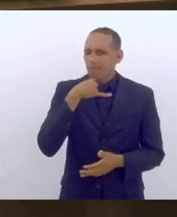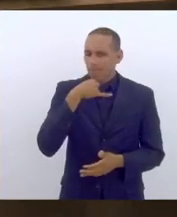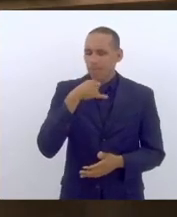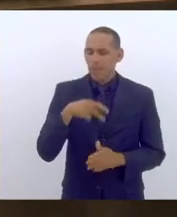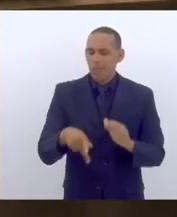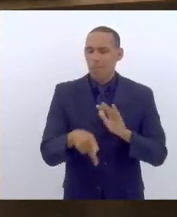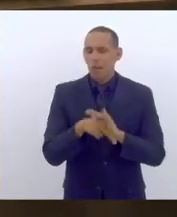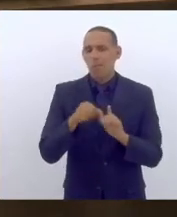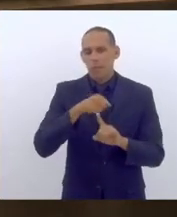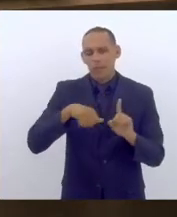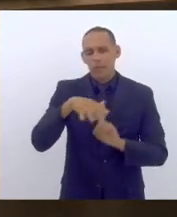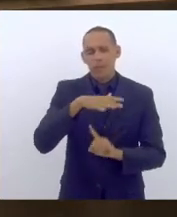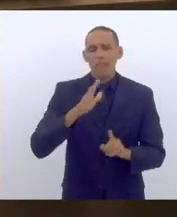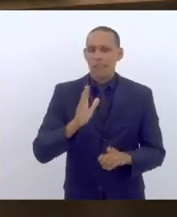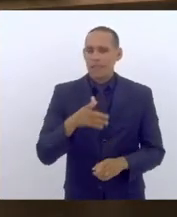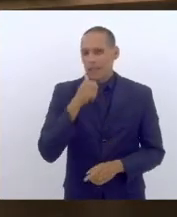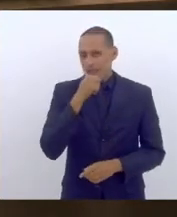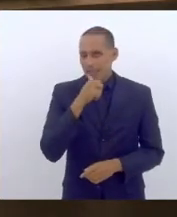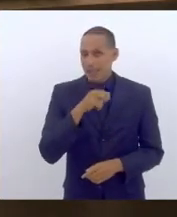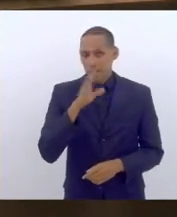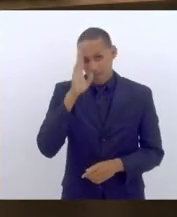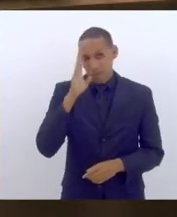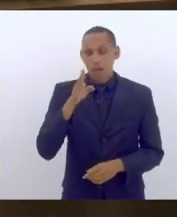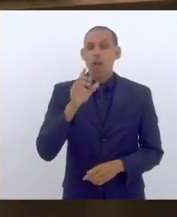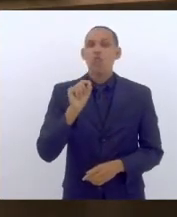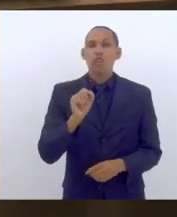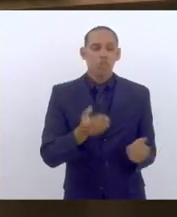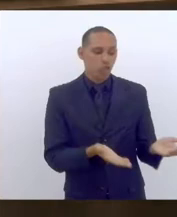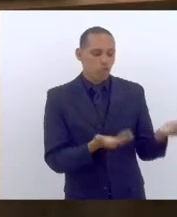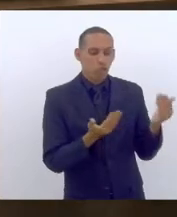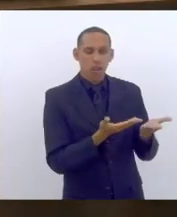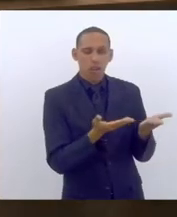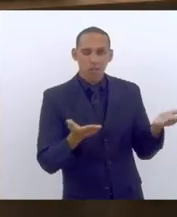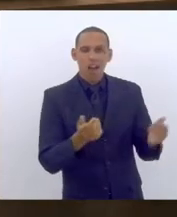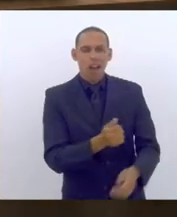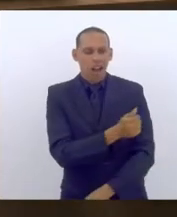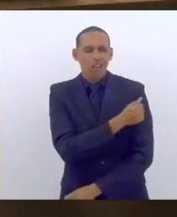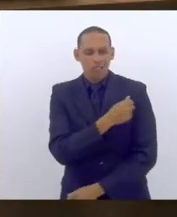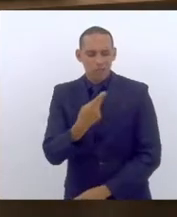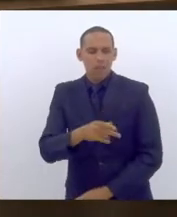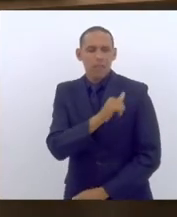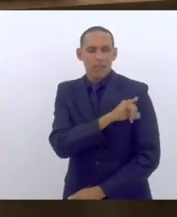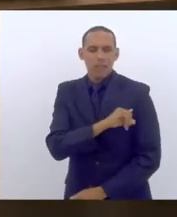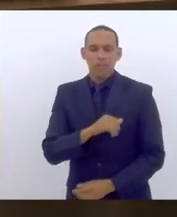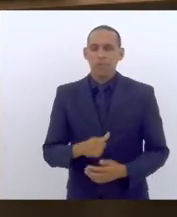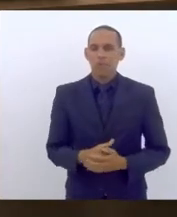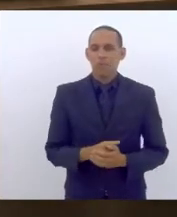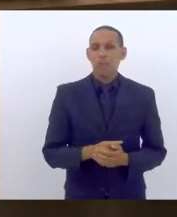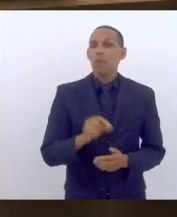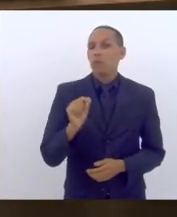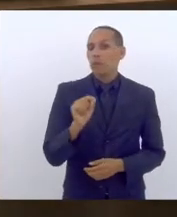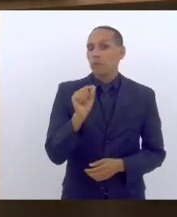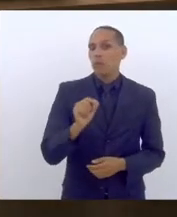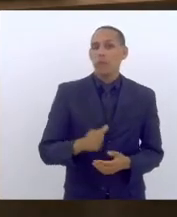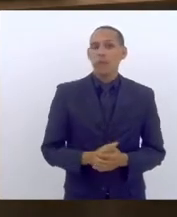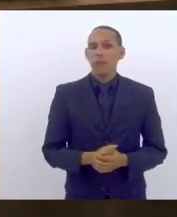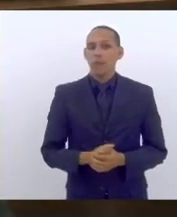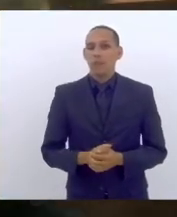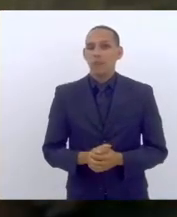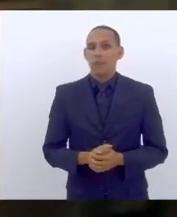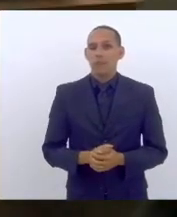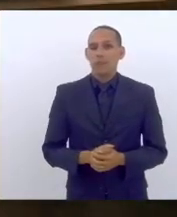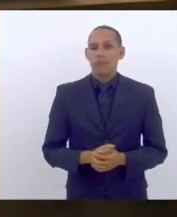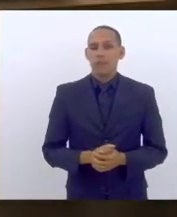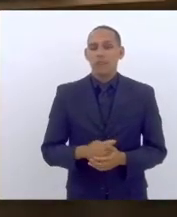parte da nossa sociedade principalmente da Nossa Juventude do nosso estudante do Estado do Rio de Janeiro que é o grande